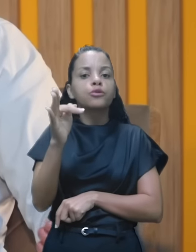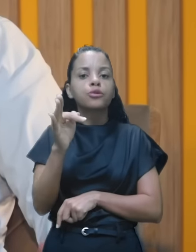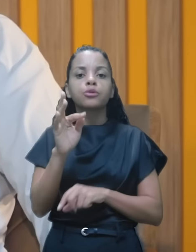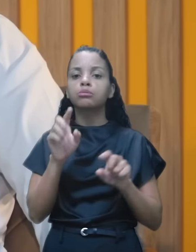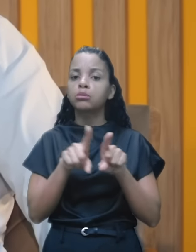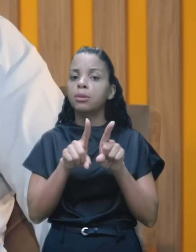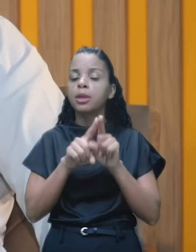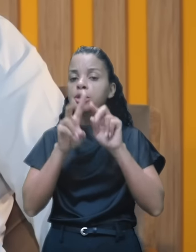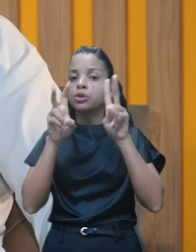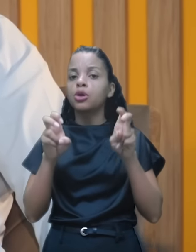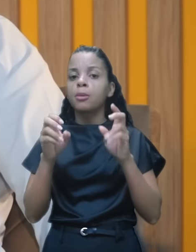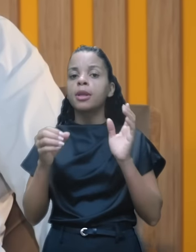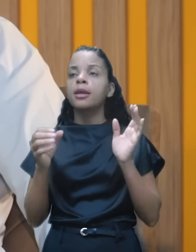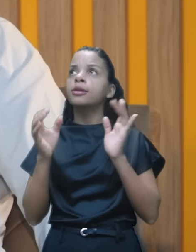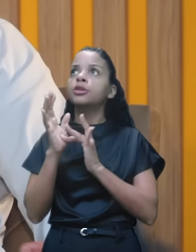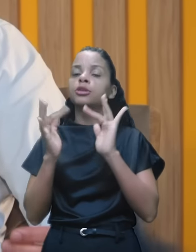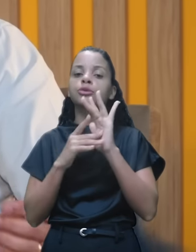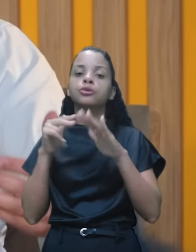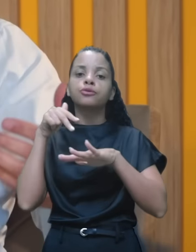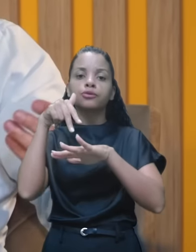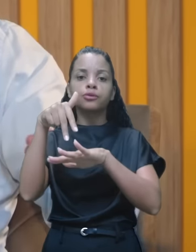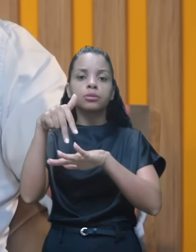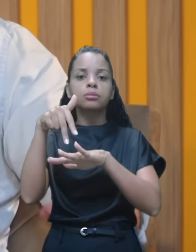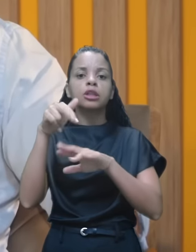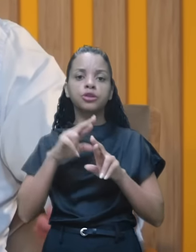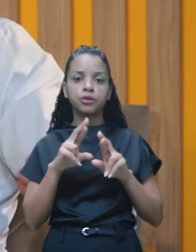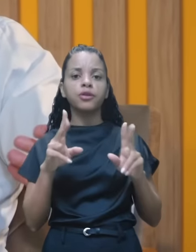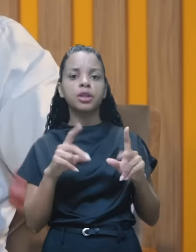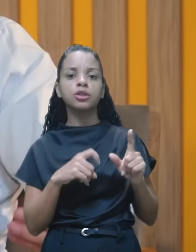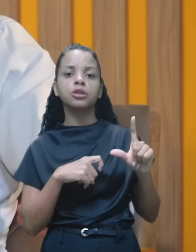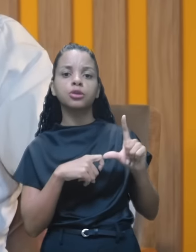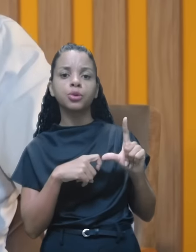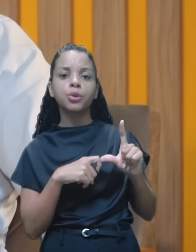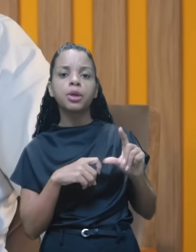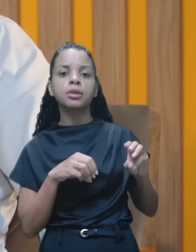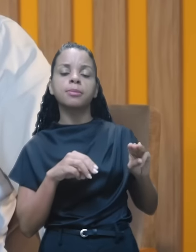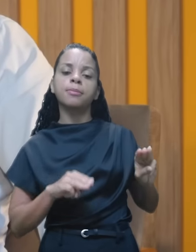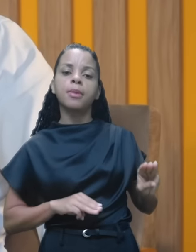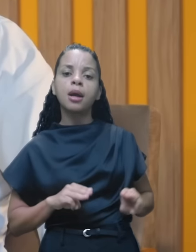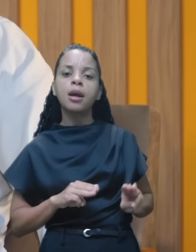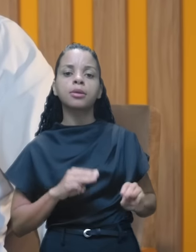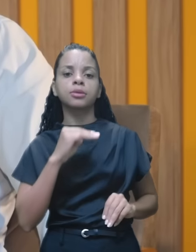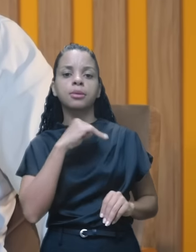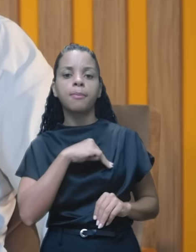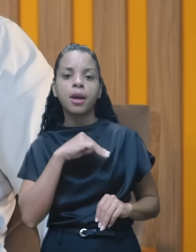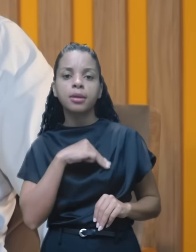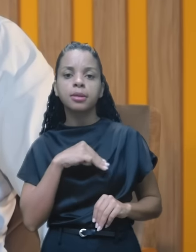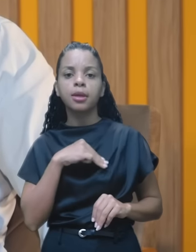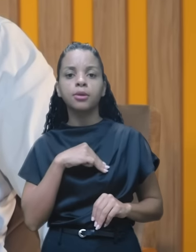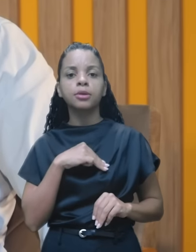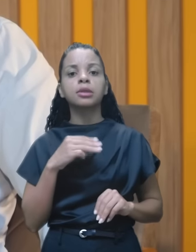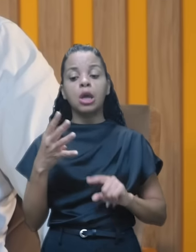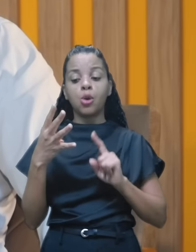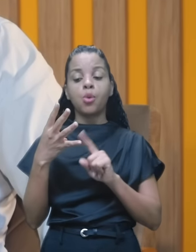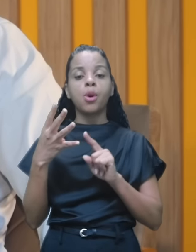a segunda vinda, como são encontrados nos evangelhos de Mateus, de Marcos e Lucas. O foco do quarto